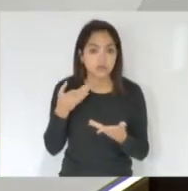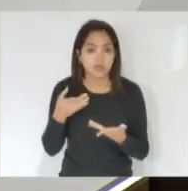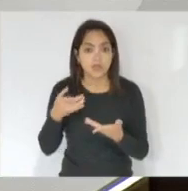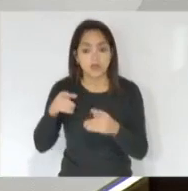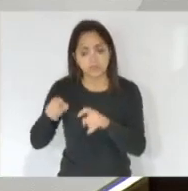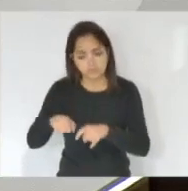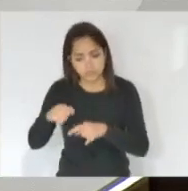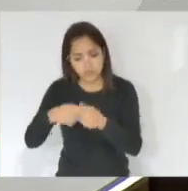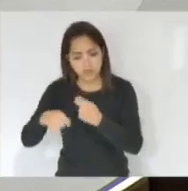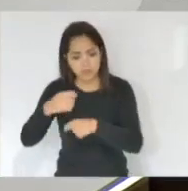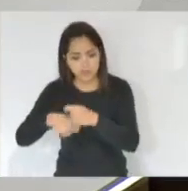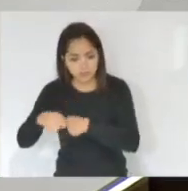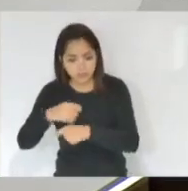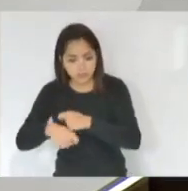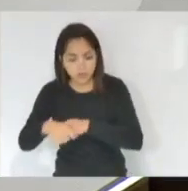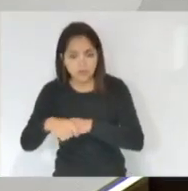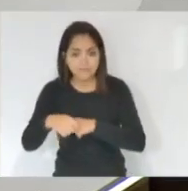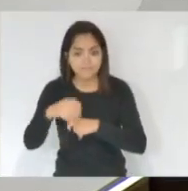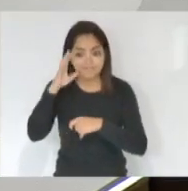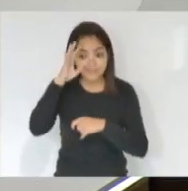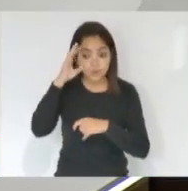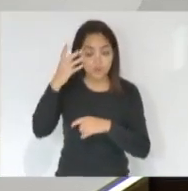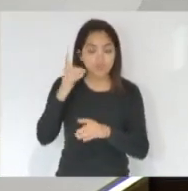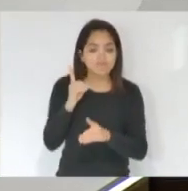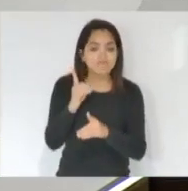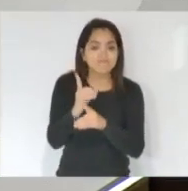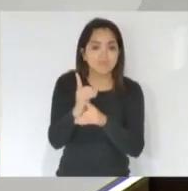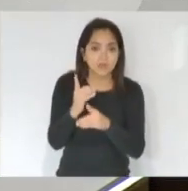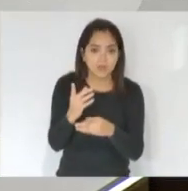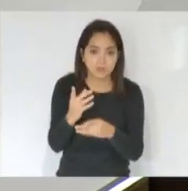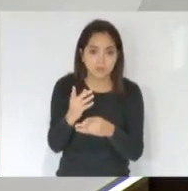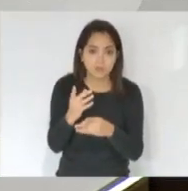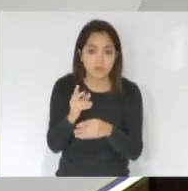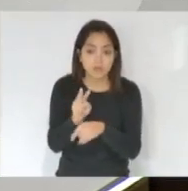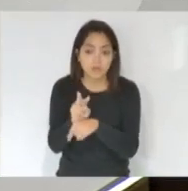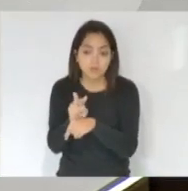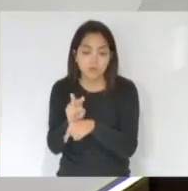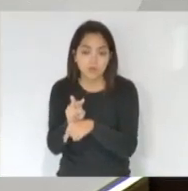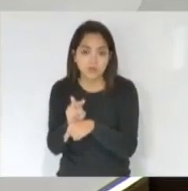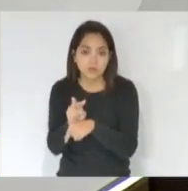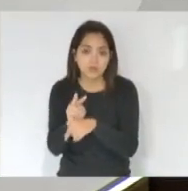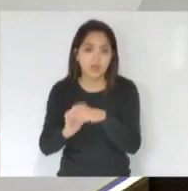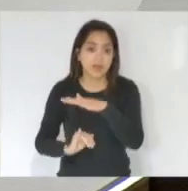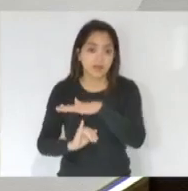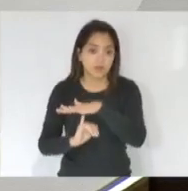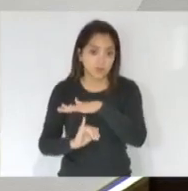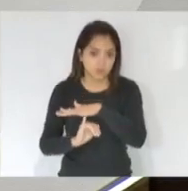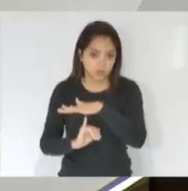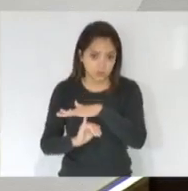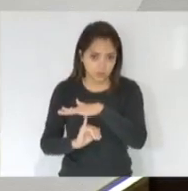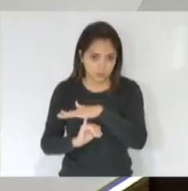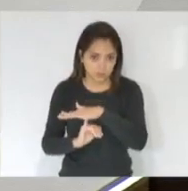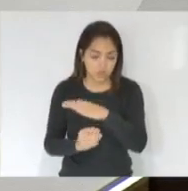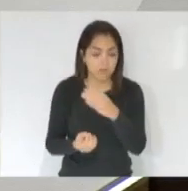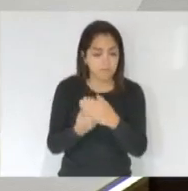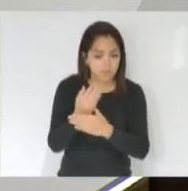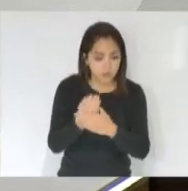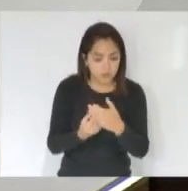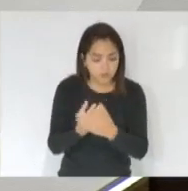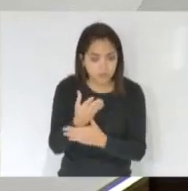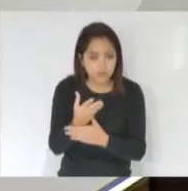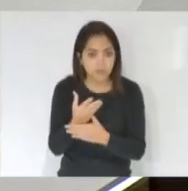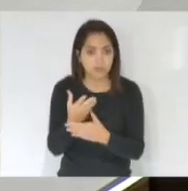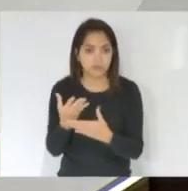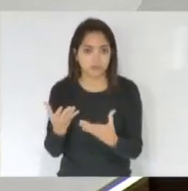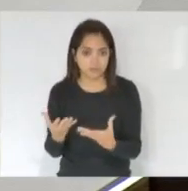vão encontrar uma solução para proteger a indústria agrícola catarinense, a produção agrícola catarinense,